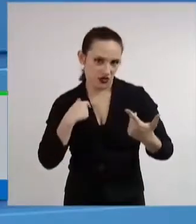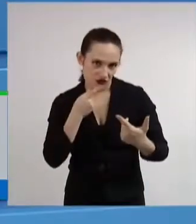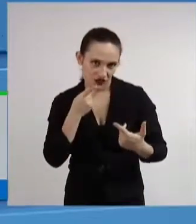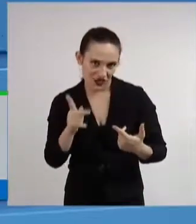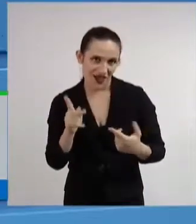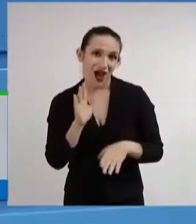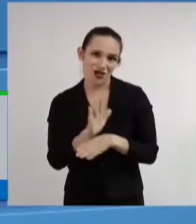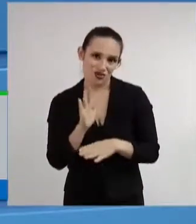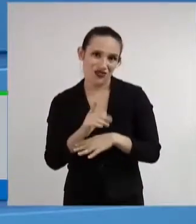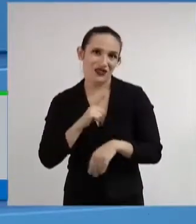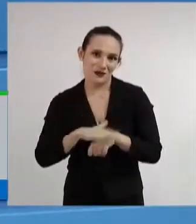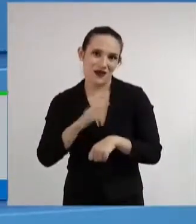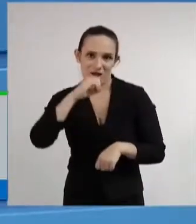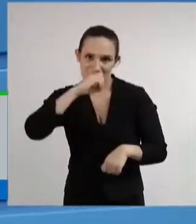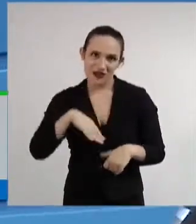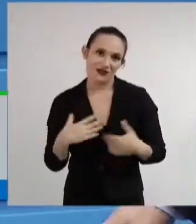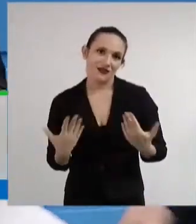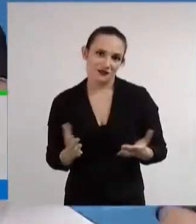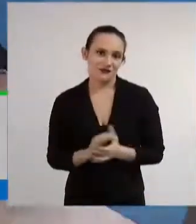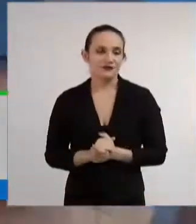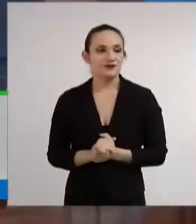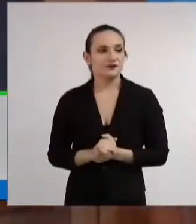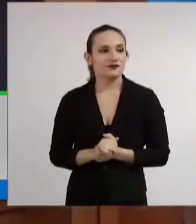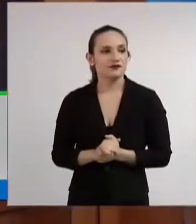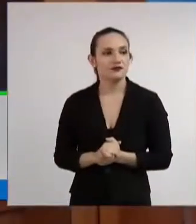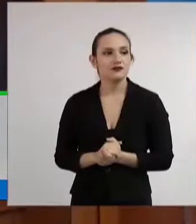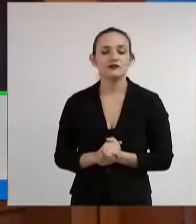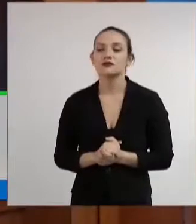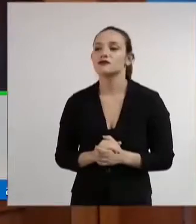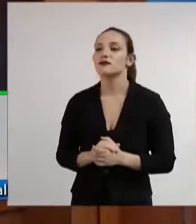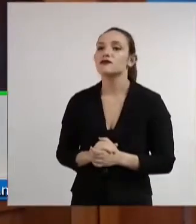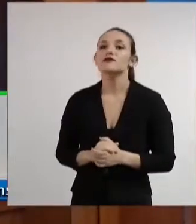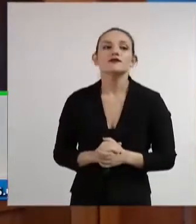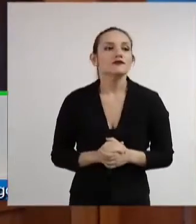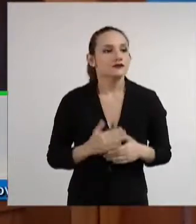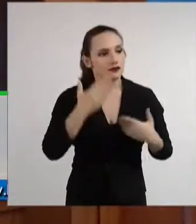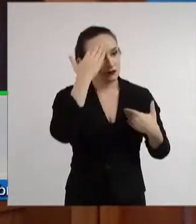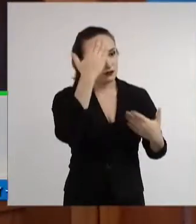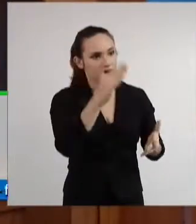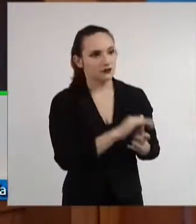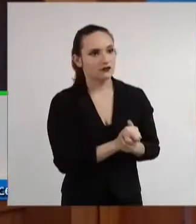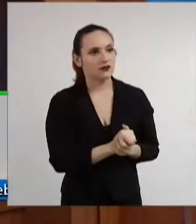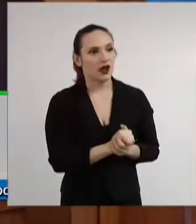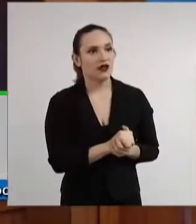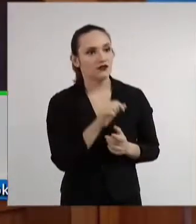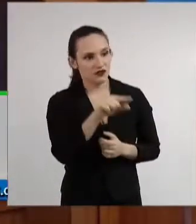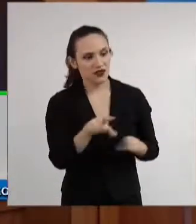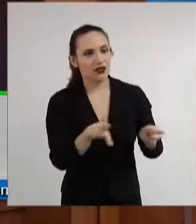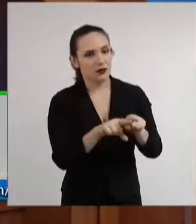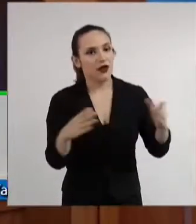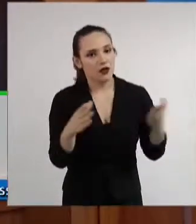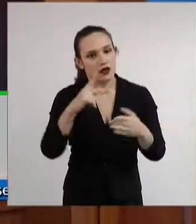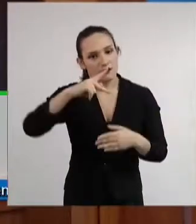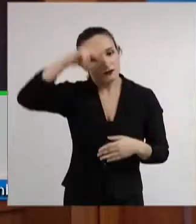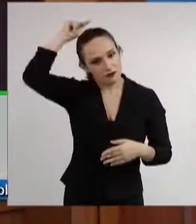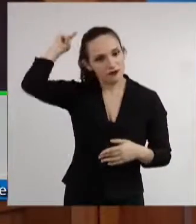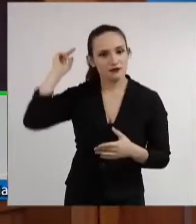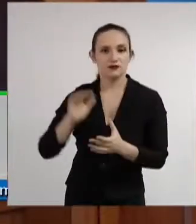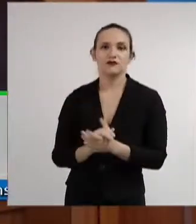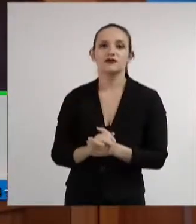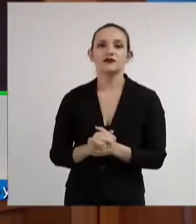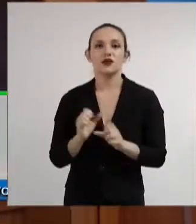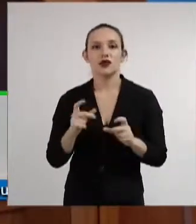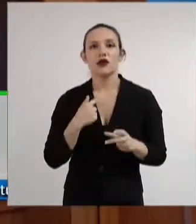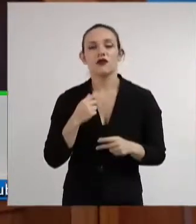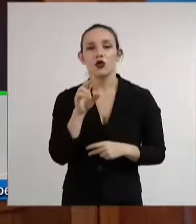vem ocorrendo hoje no país. Obrigado, deputado Enelvo. Considerei uma parte do deputado Paulo Corrêa. Vou usar 30